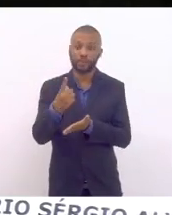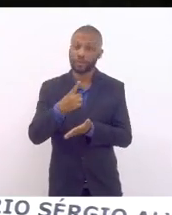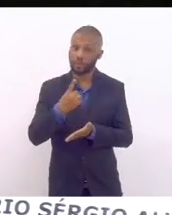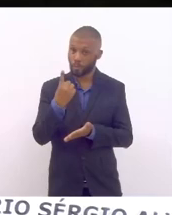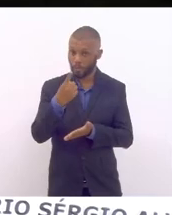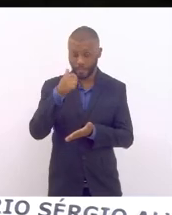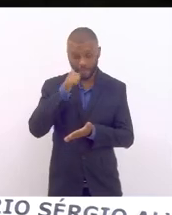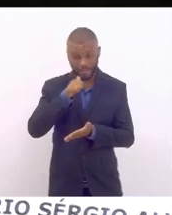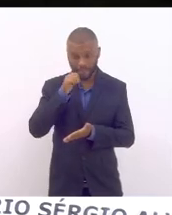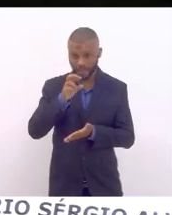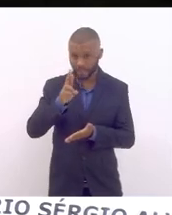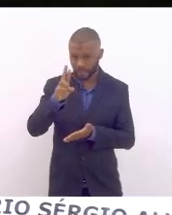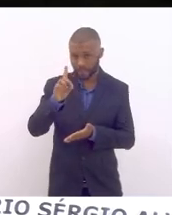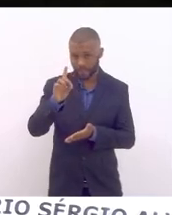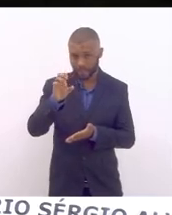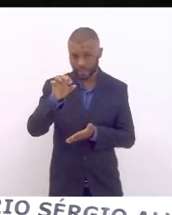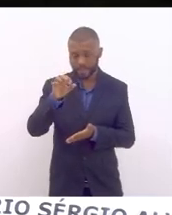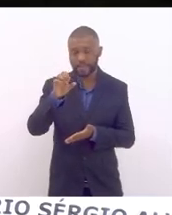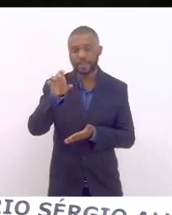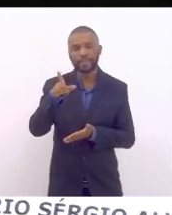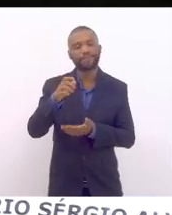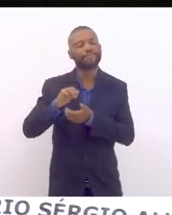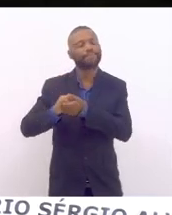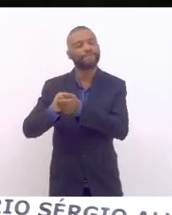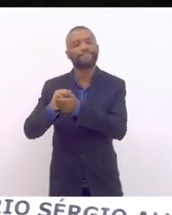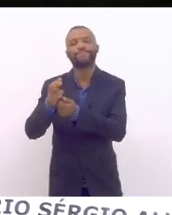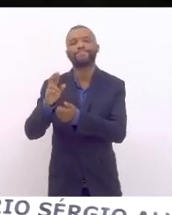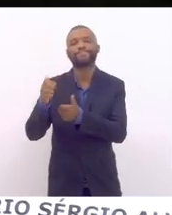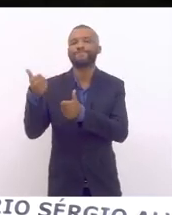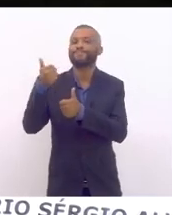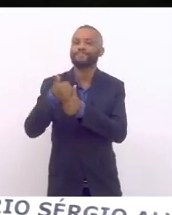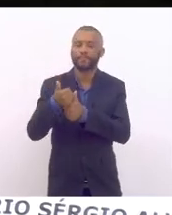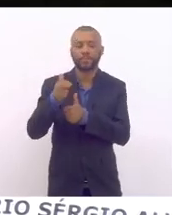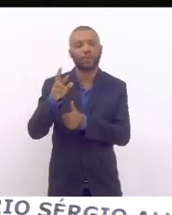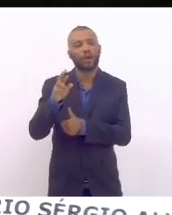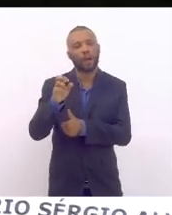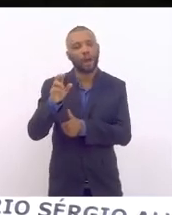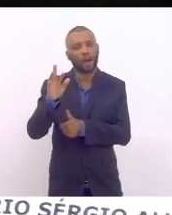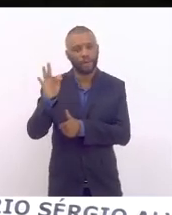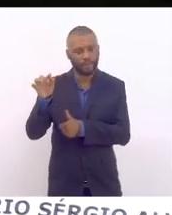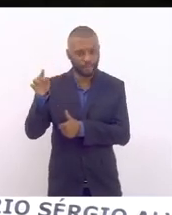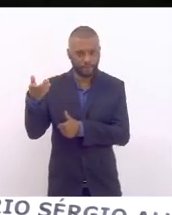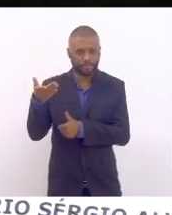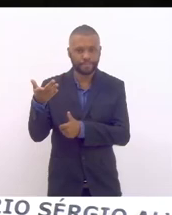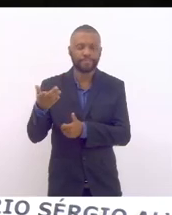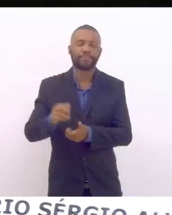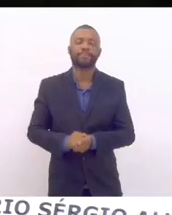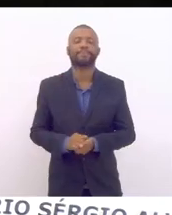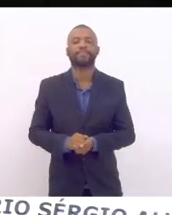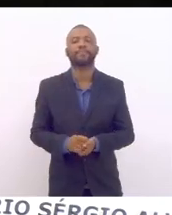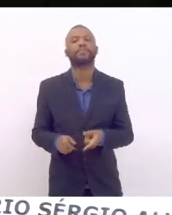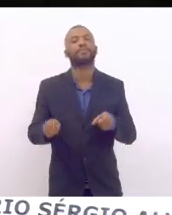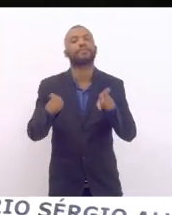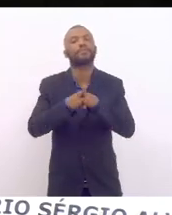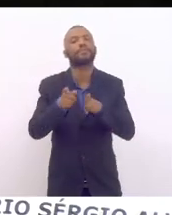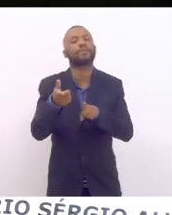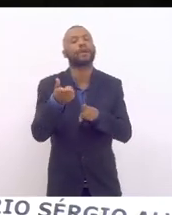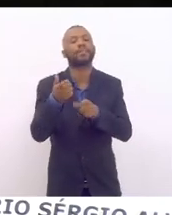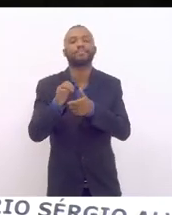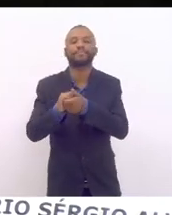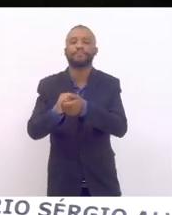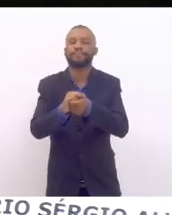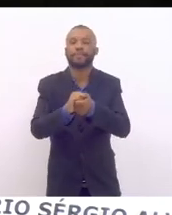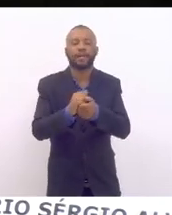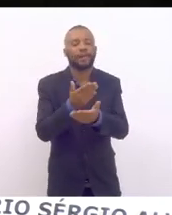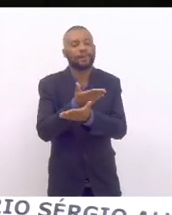temos uma Denise né Mais saudá-la também na representação do real eu quero saudar a todos os deputados